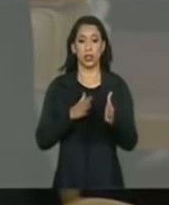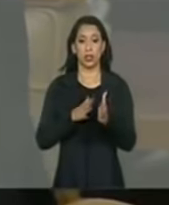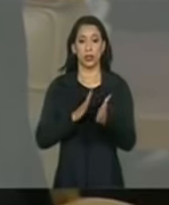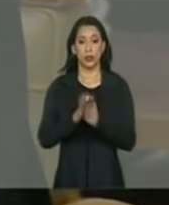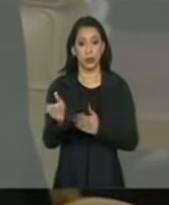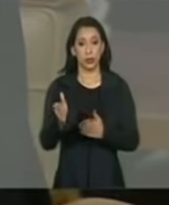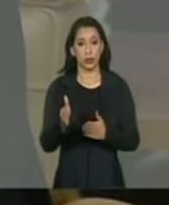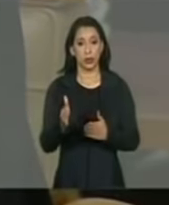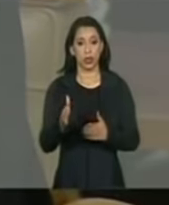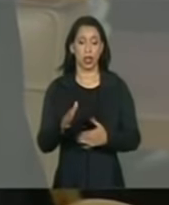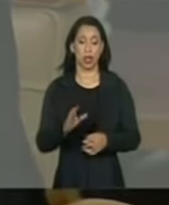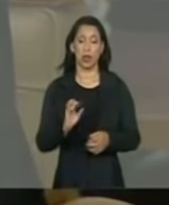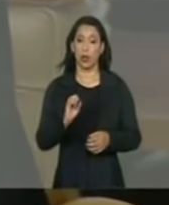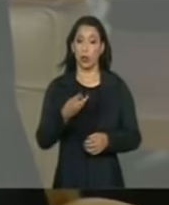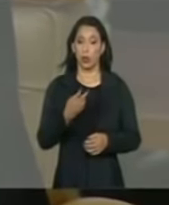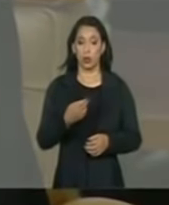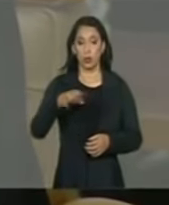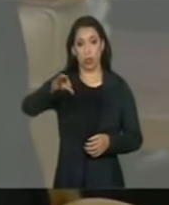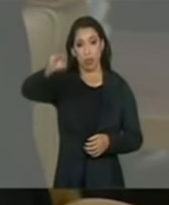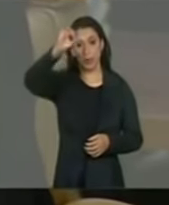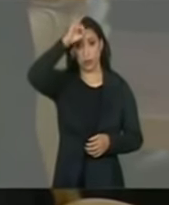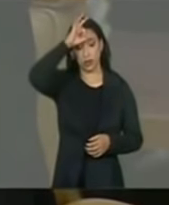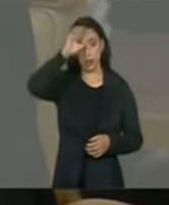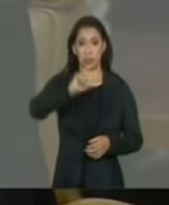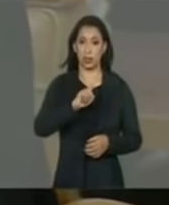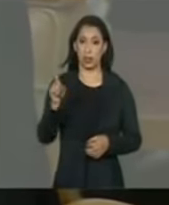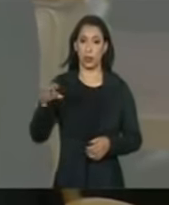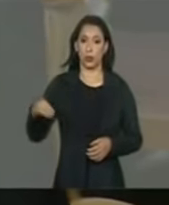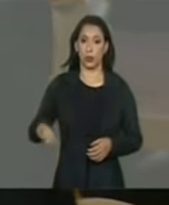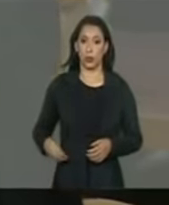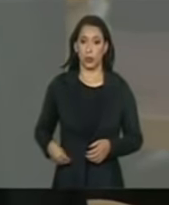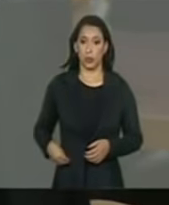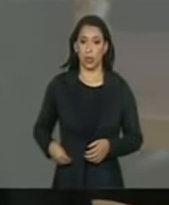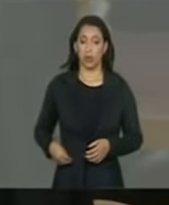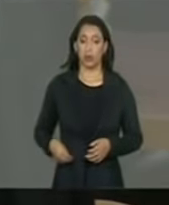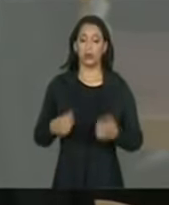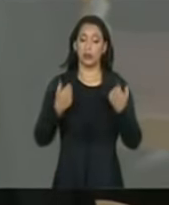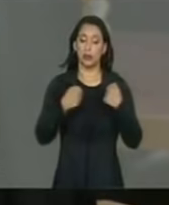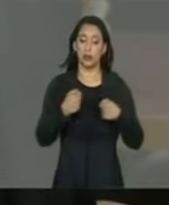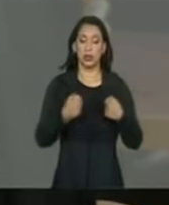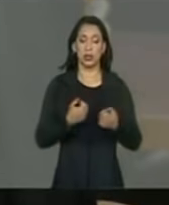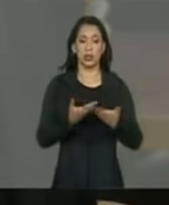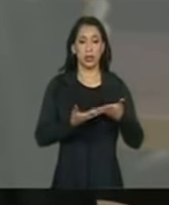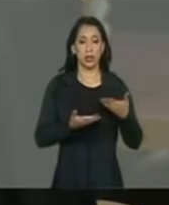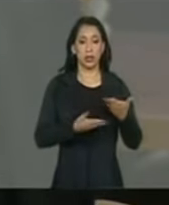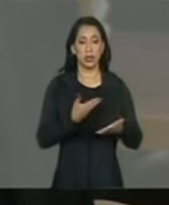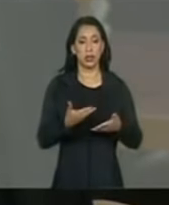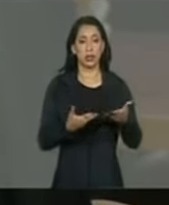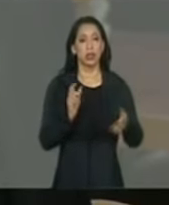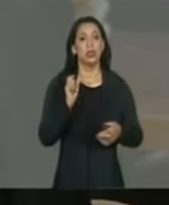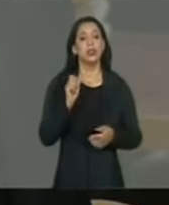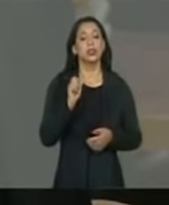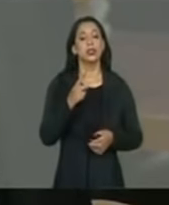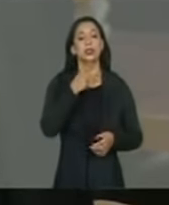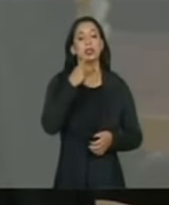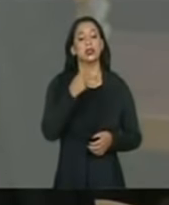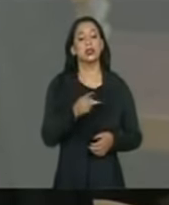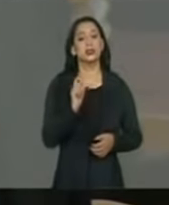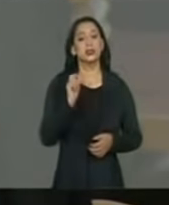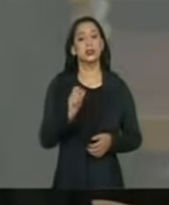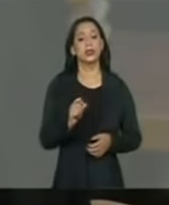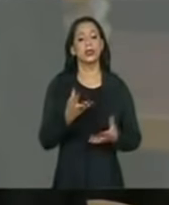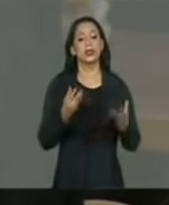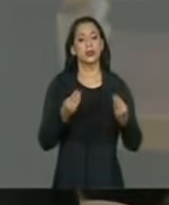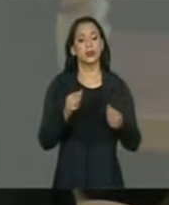disso ele é inocente ou não culpado e como tal deveria ser tratado há quem diga e muitos o fazem que a